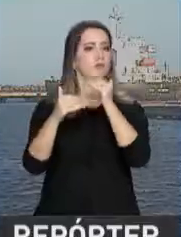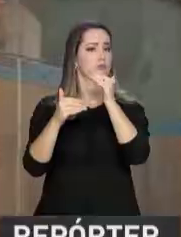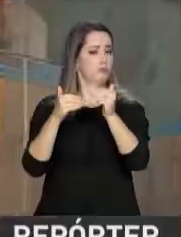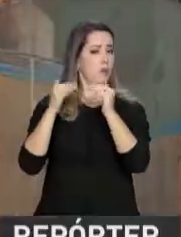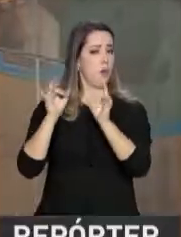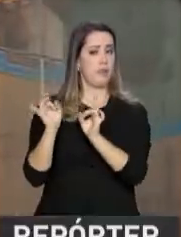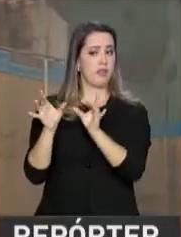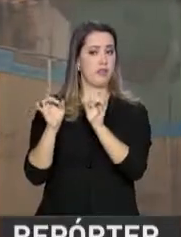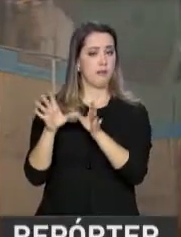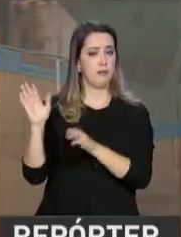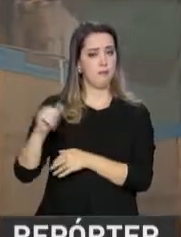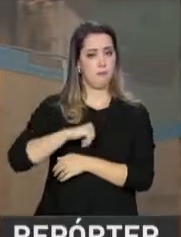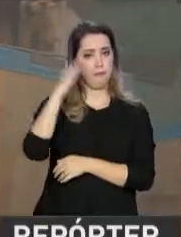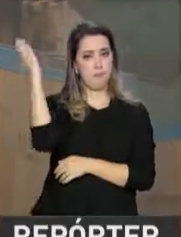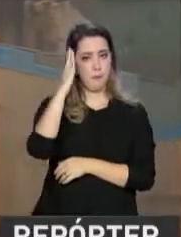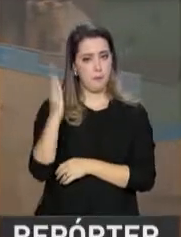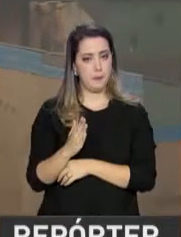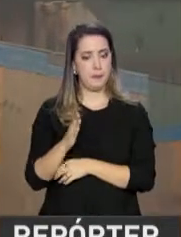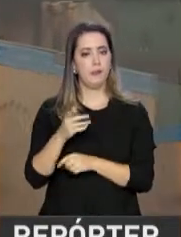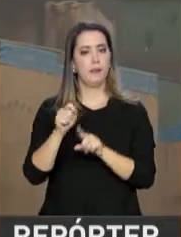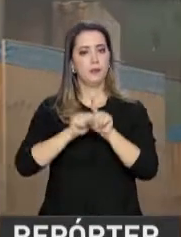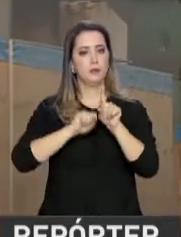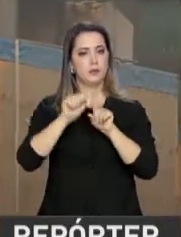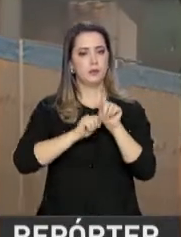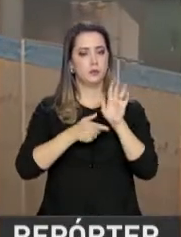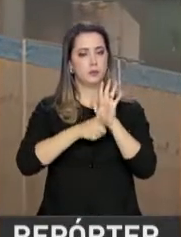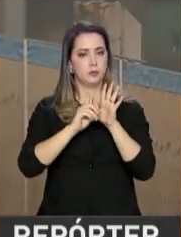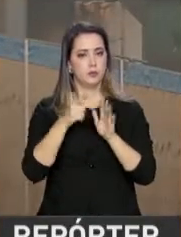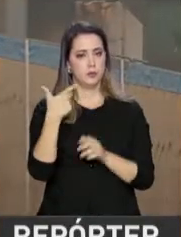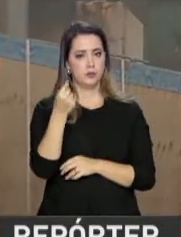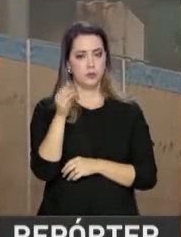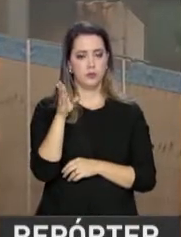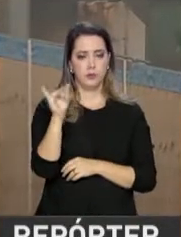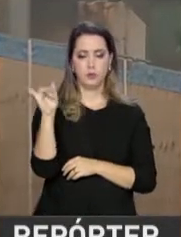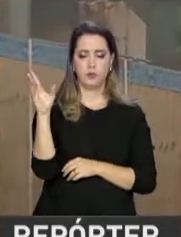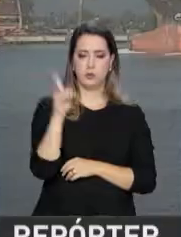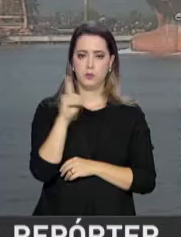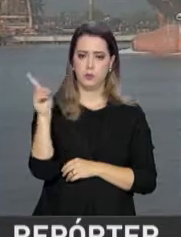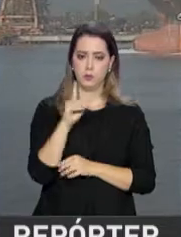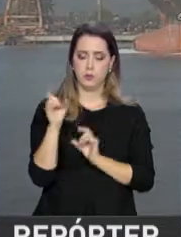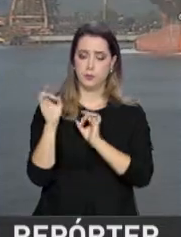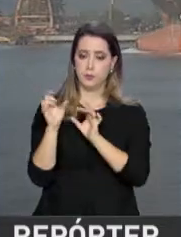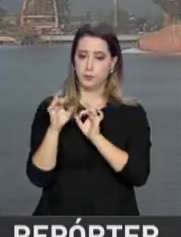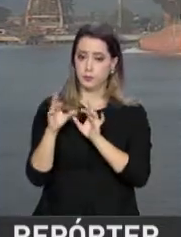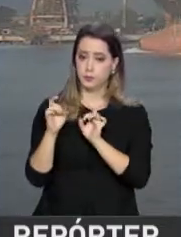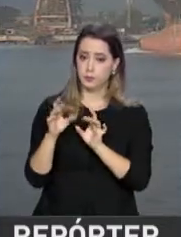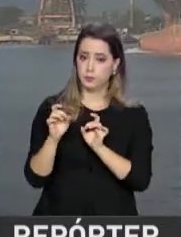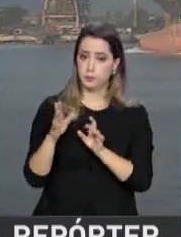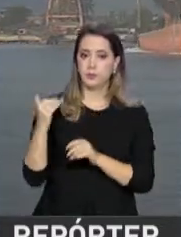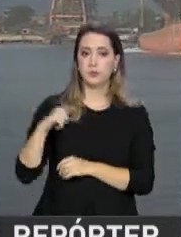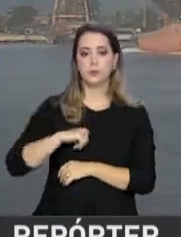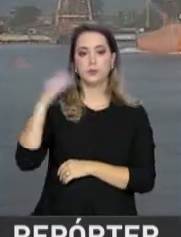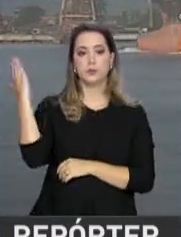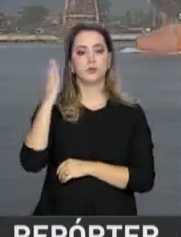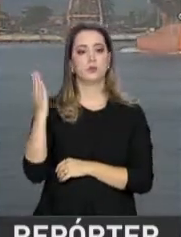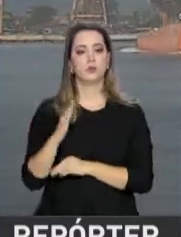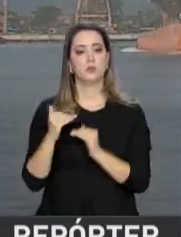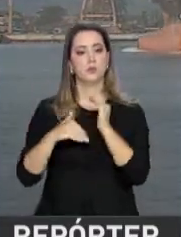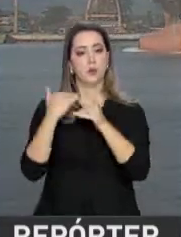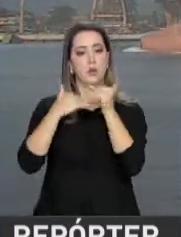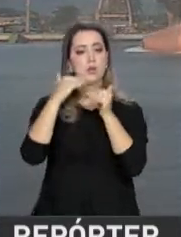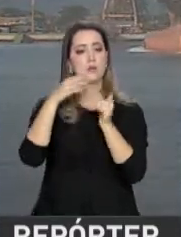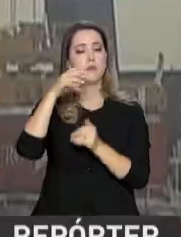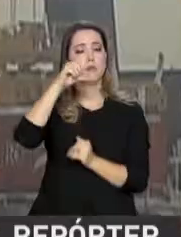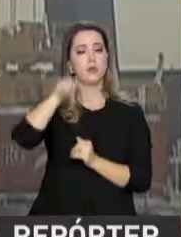no mês passado foram 20 bilhões de dólares vendidos ao exterior o que representa um crescimento de 9,6